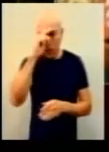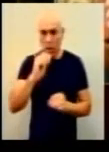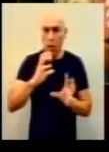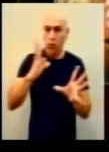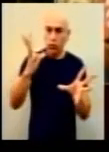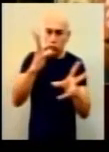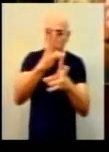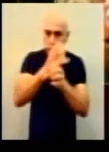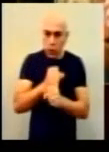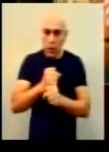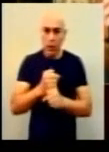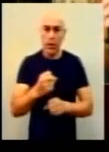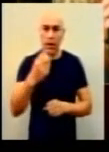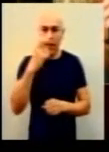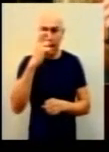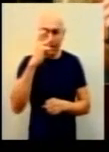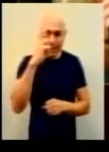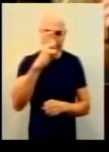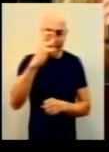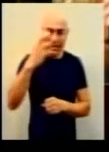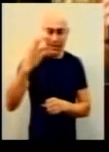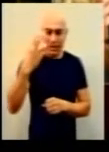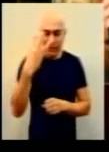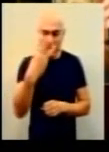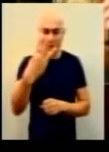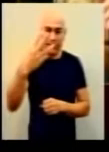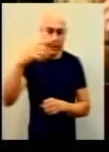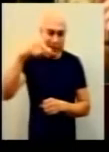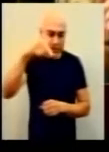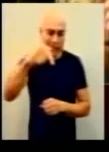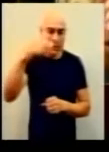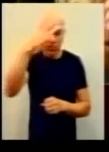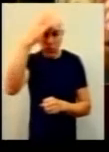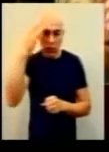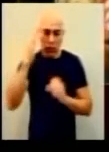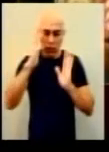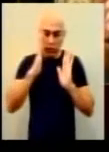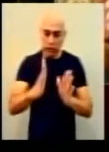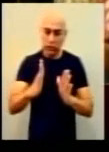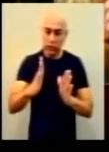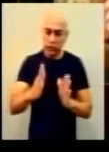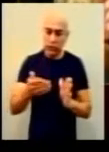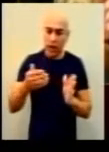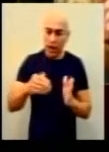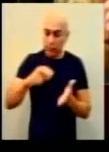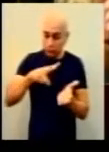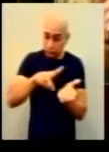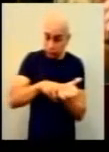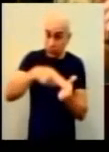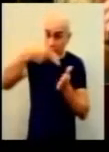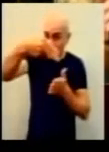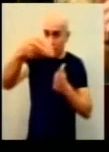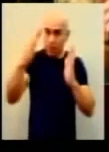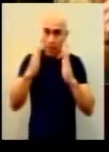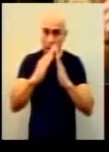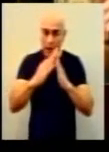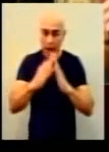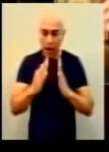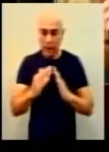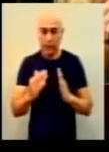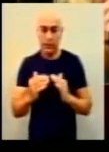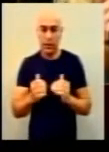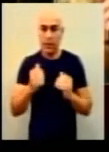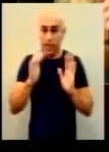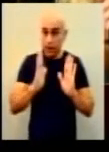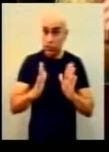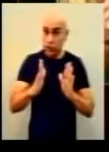aí 537 pessoas que já tiveram alta. Então, desses 900, em torno aí já de 60% já